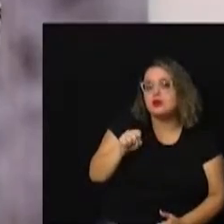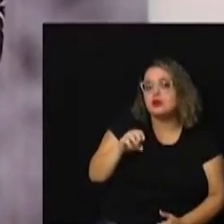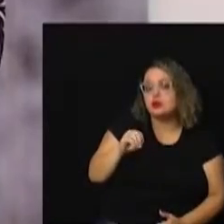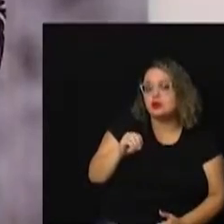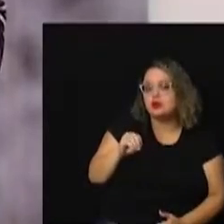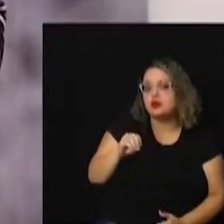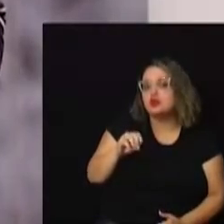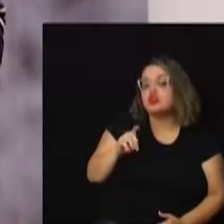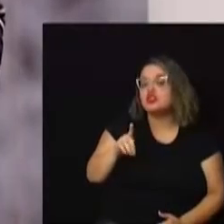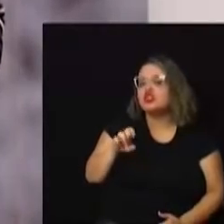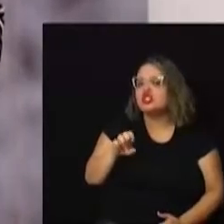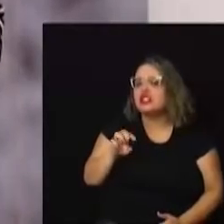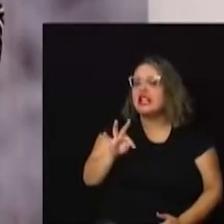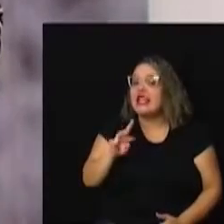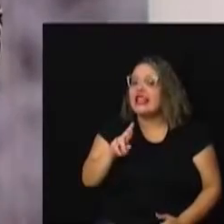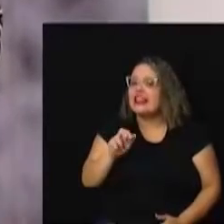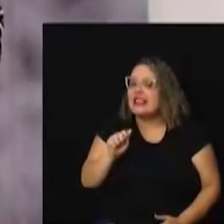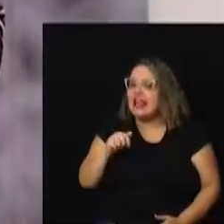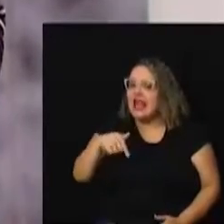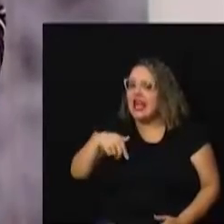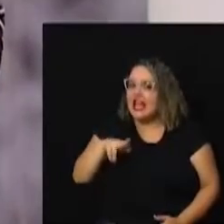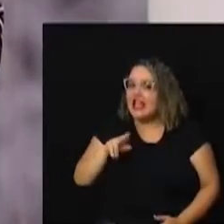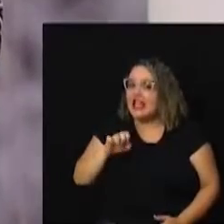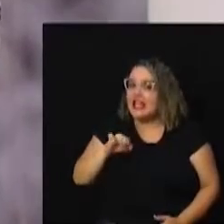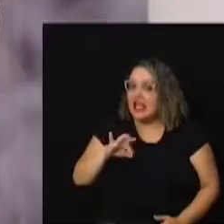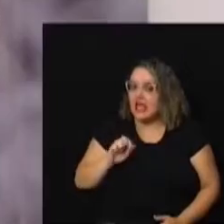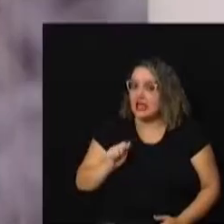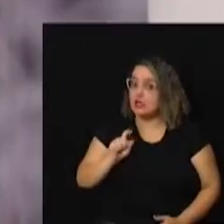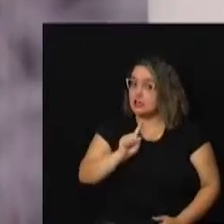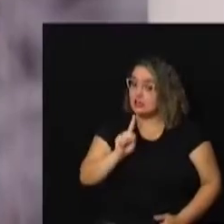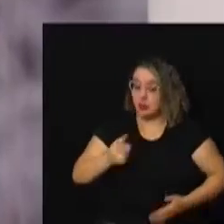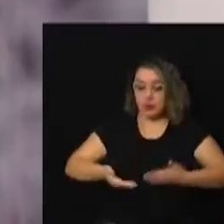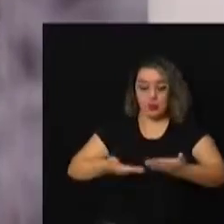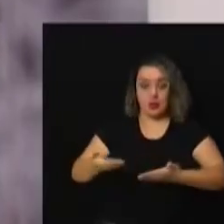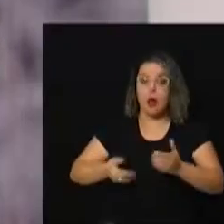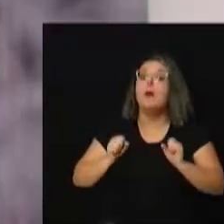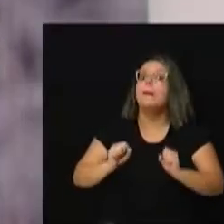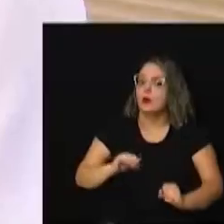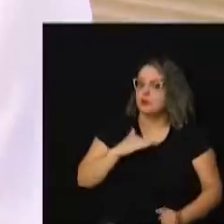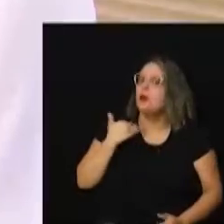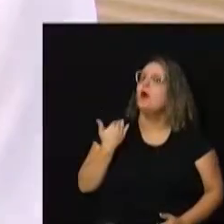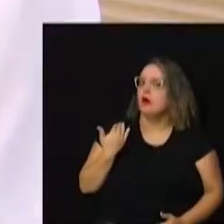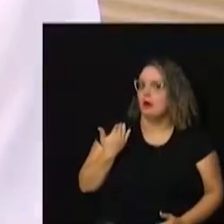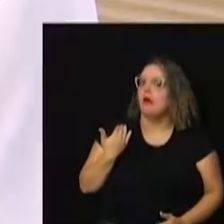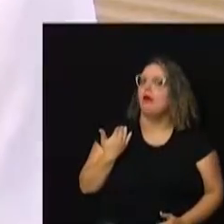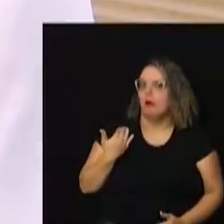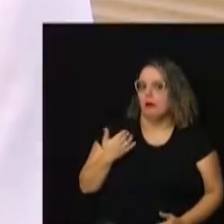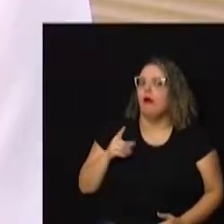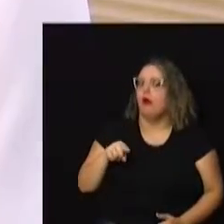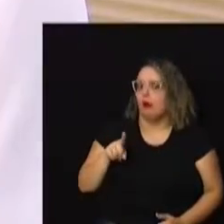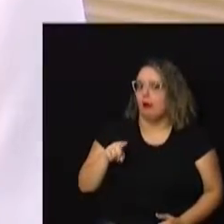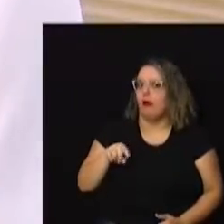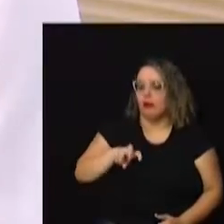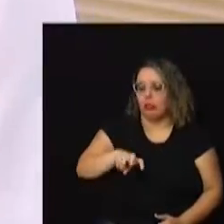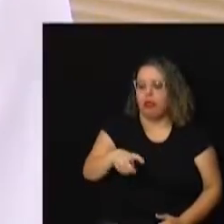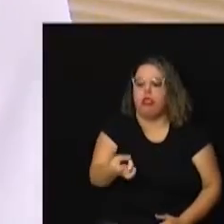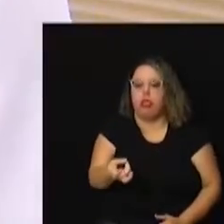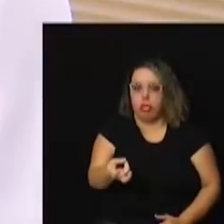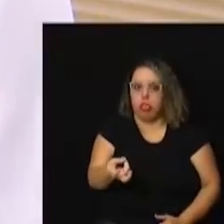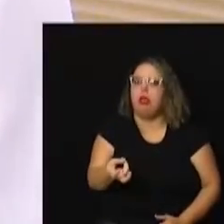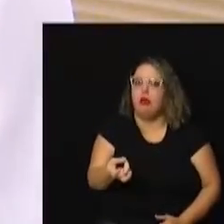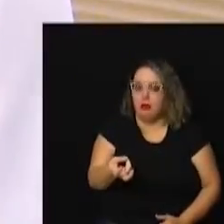ficar atento, pois também pode indicar que há algo grave acontecendo. Tosse de animal é o tema